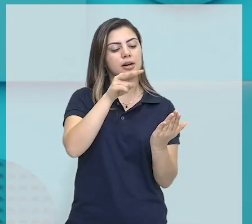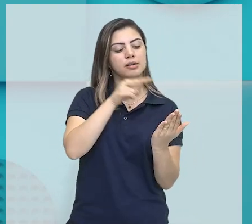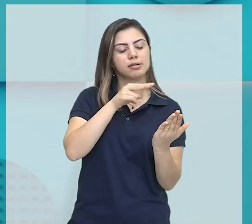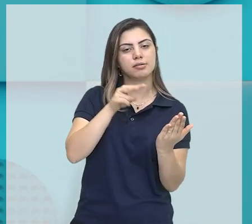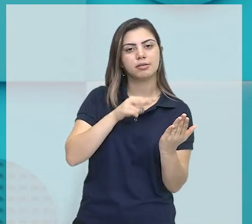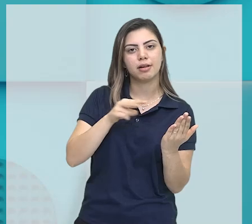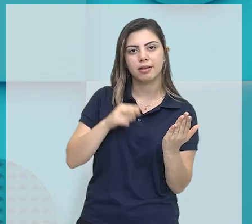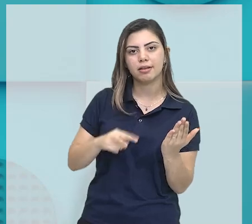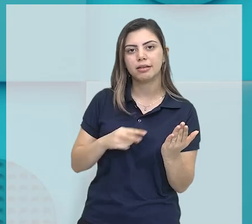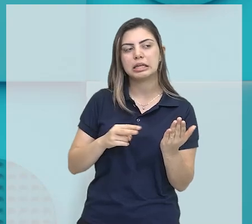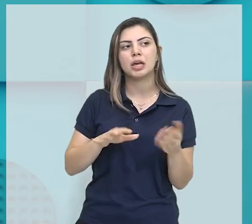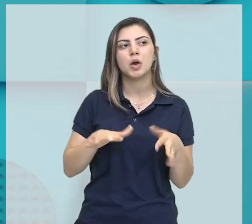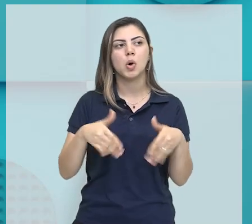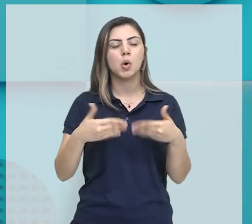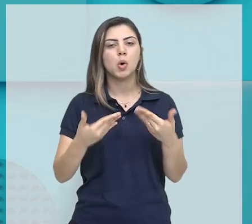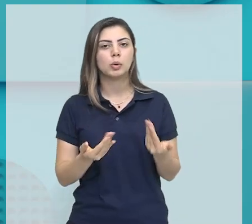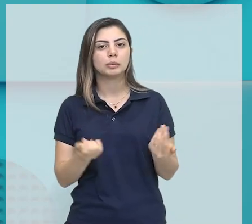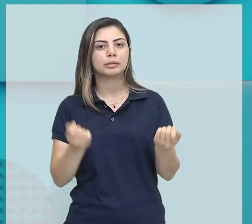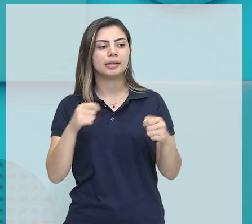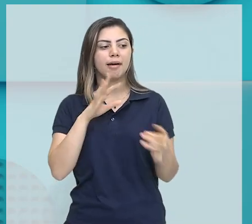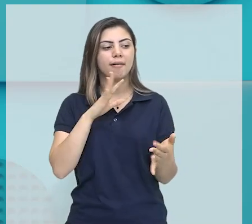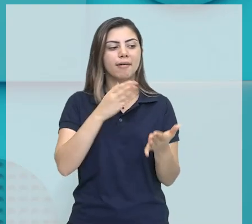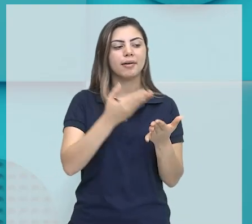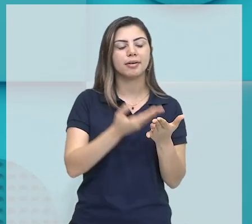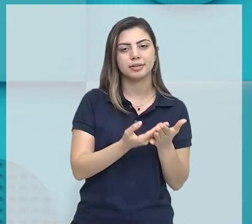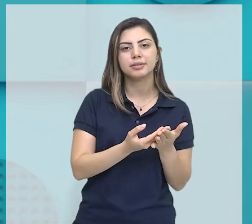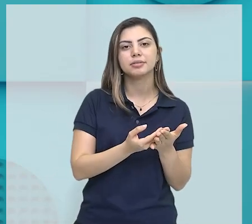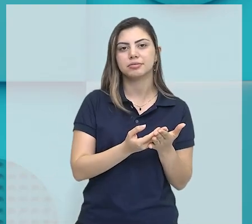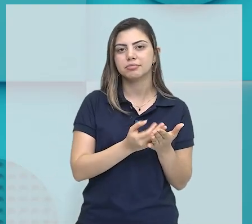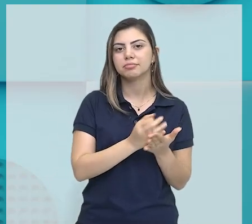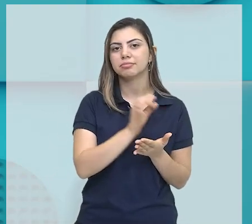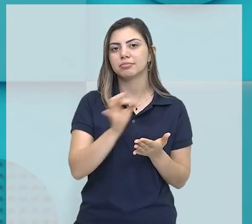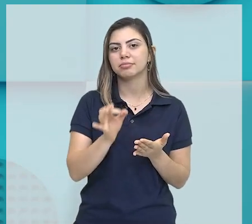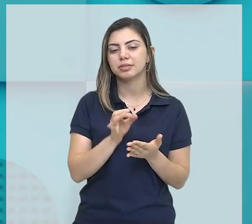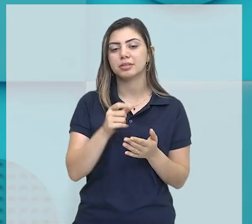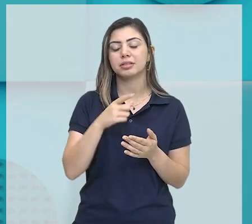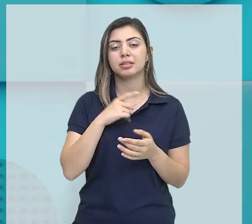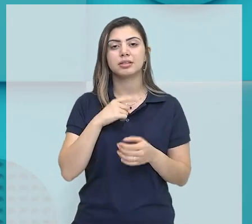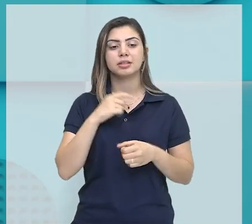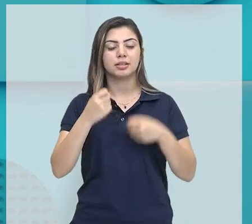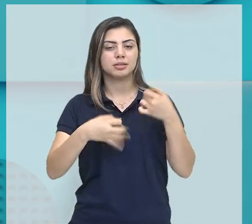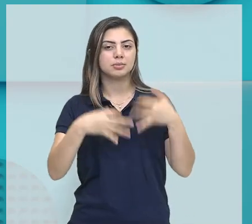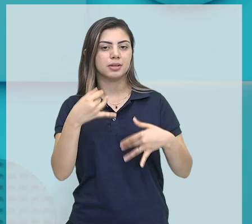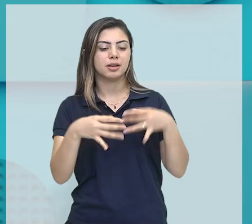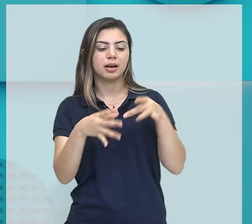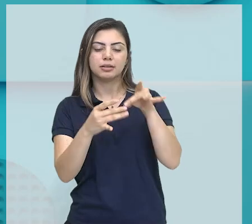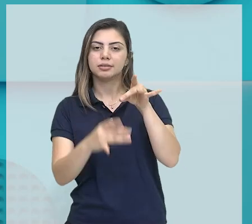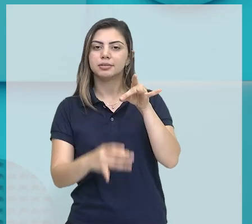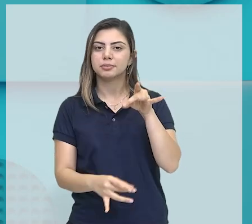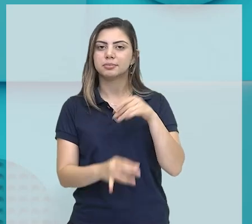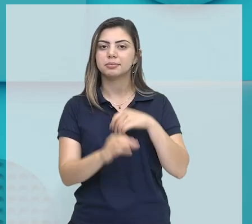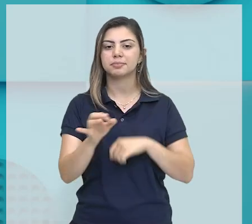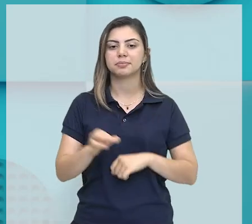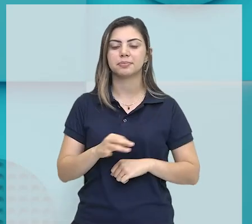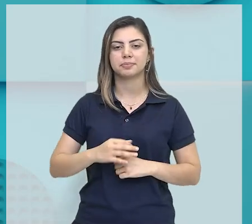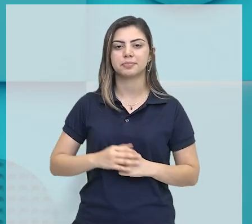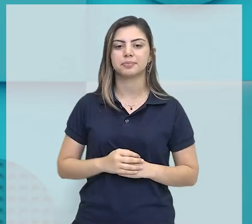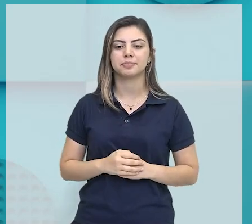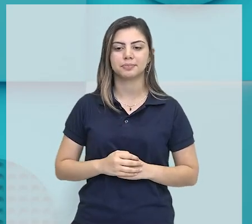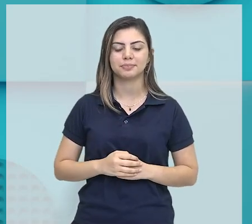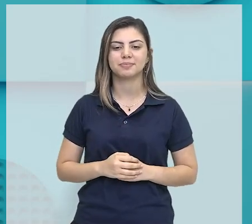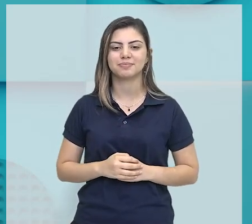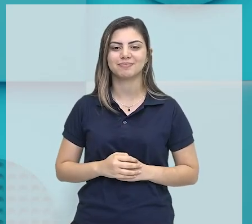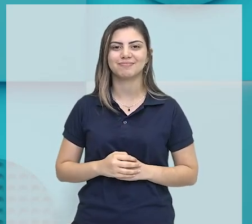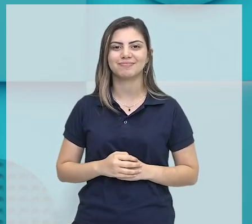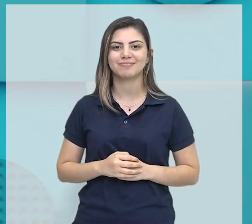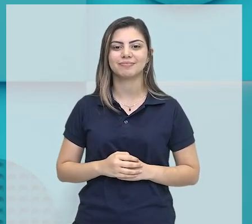seu texto, fazer com que ele acredite realmente naquilo que está sendo dito. Perdão.